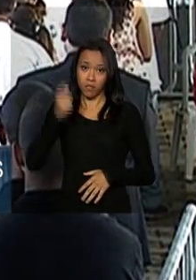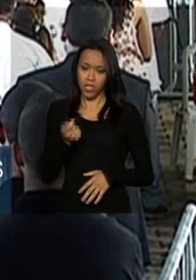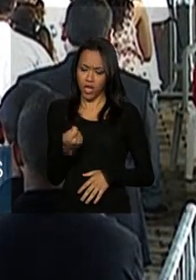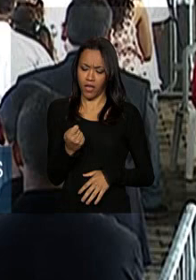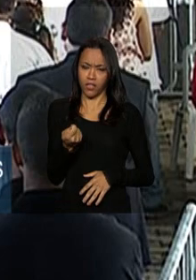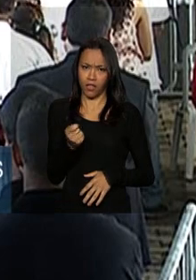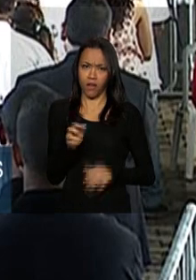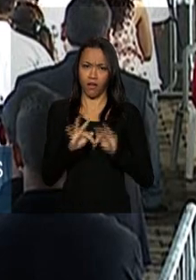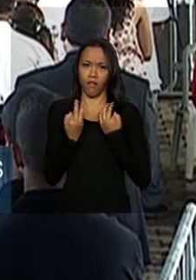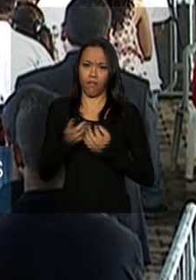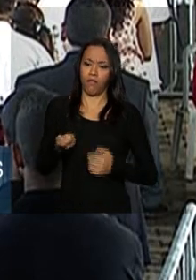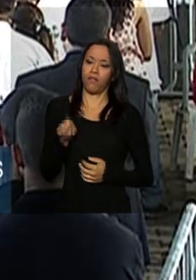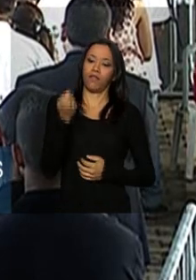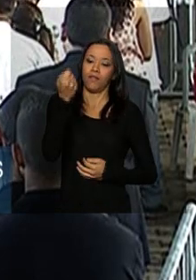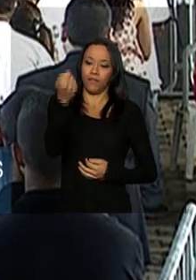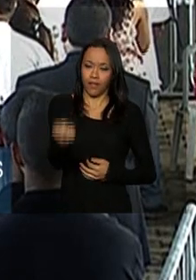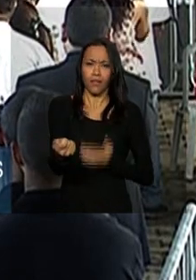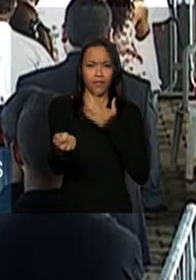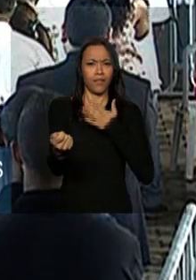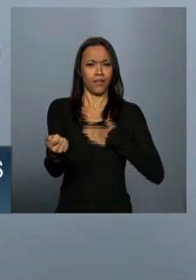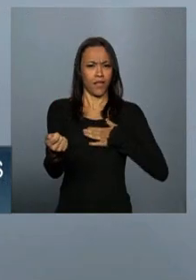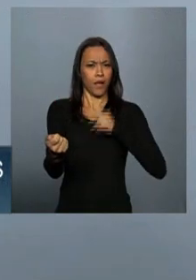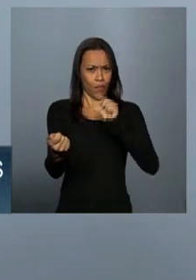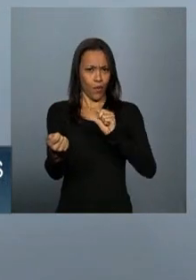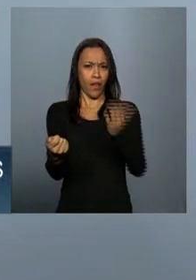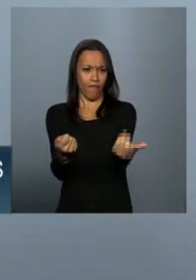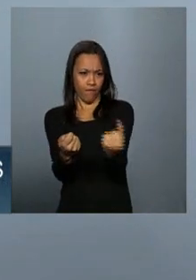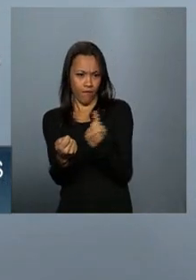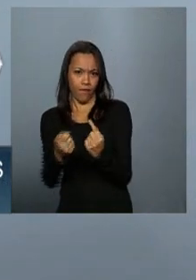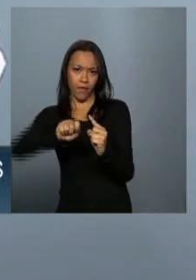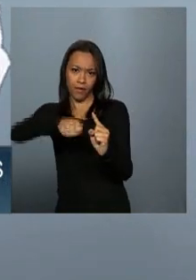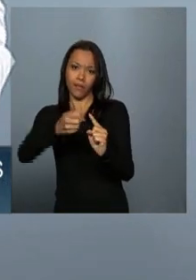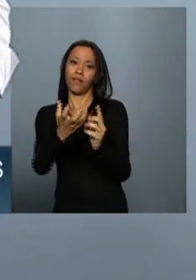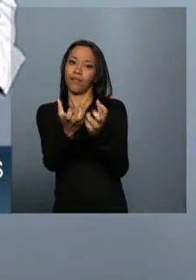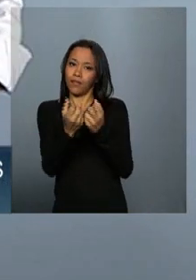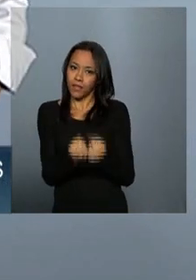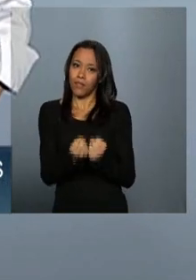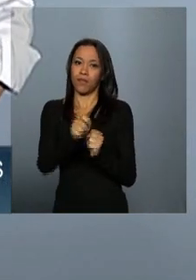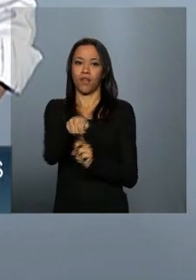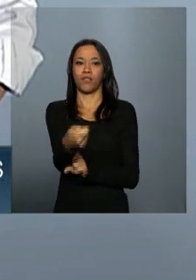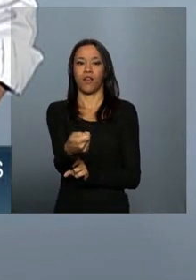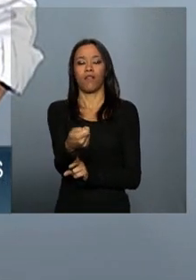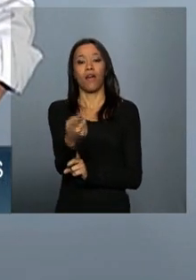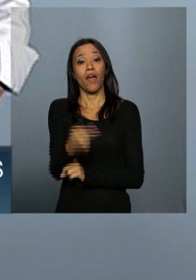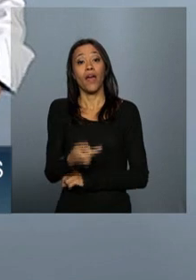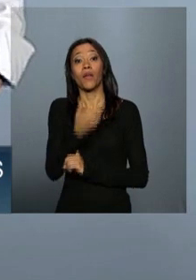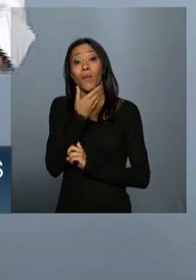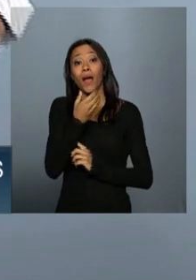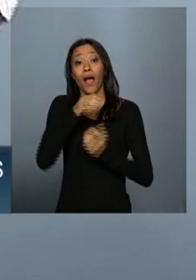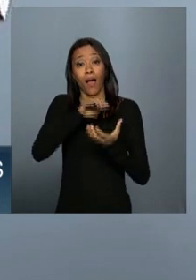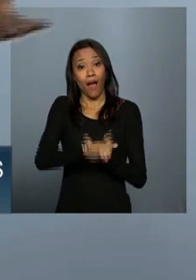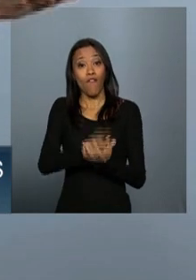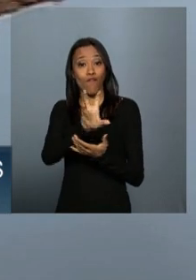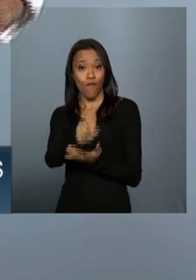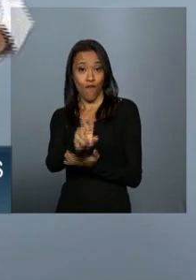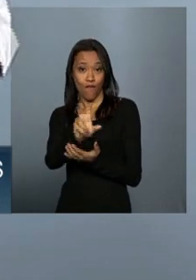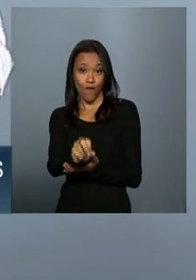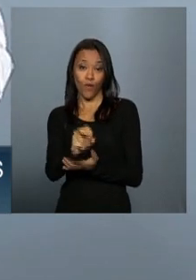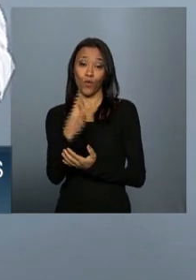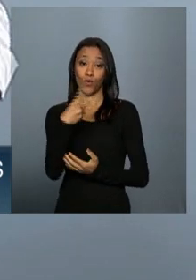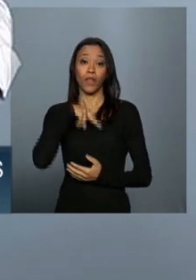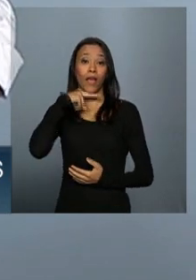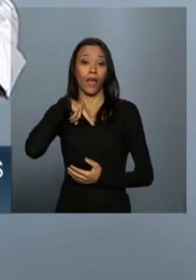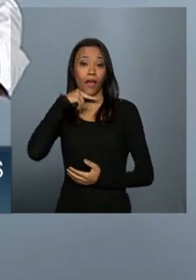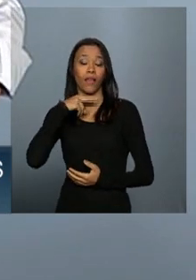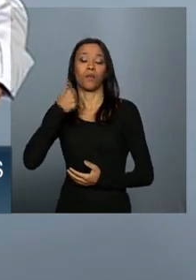aqui conosco daqui a pouco recebendo a chave oficialmente. Era um casal de avós, com os dois netinhos,